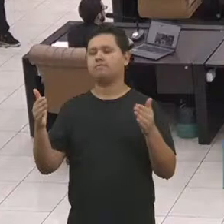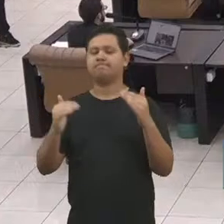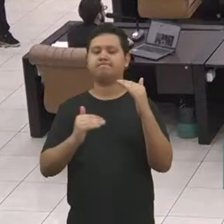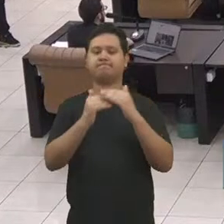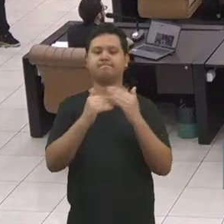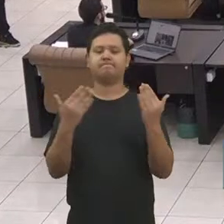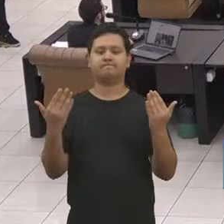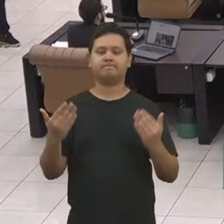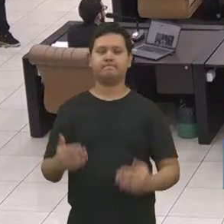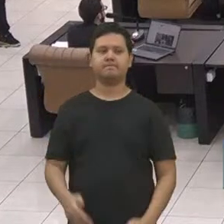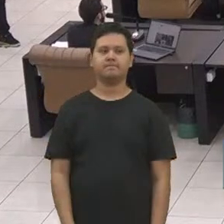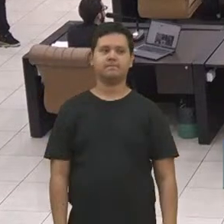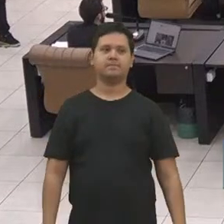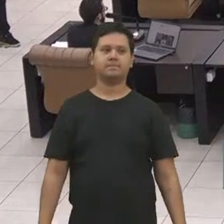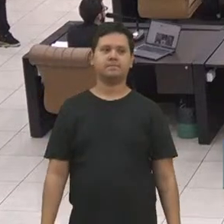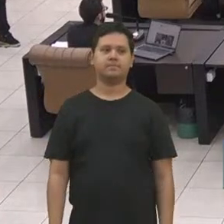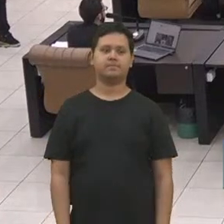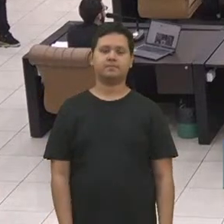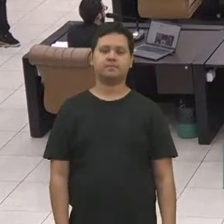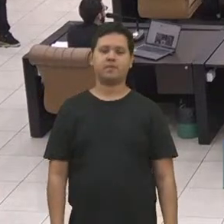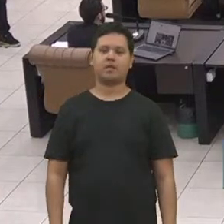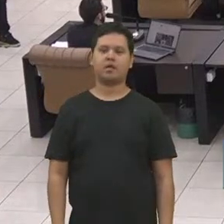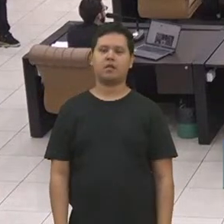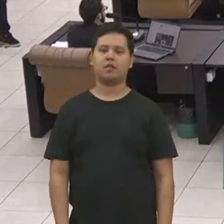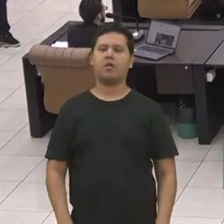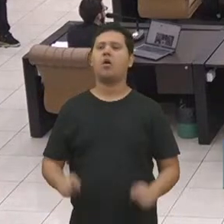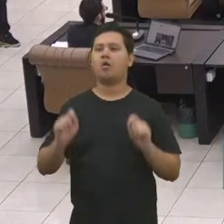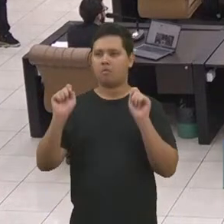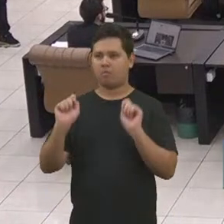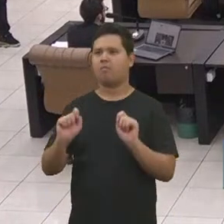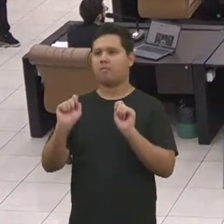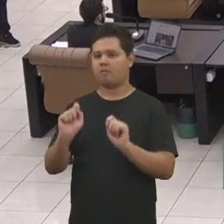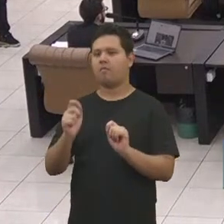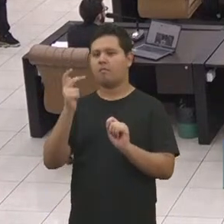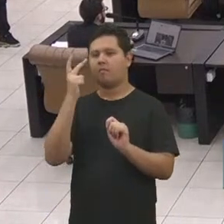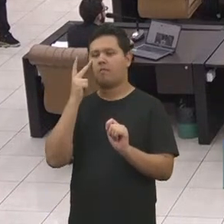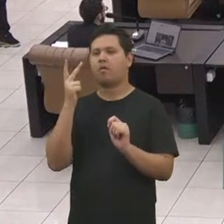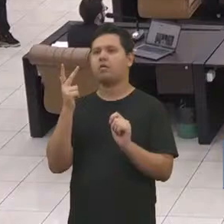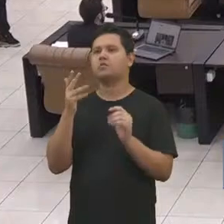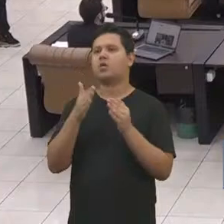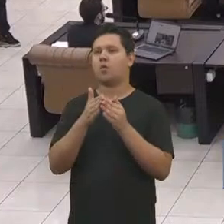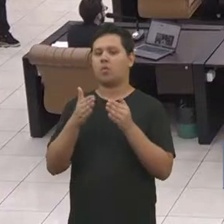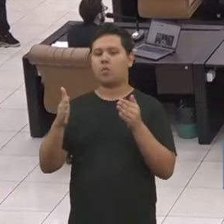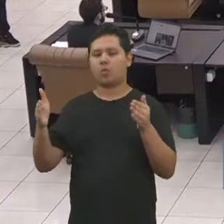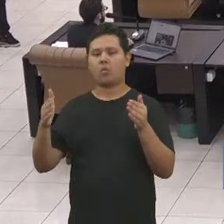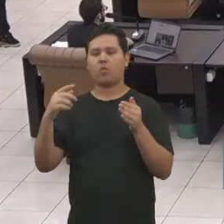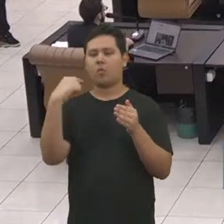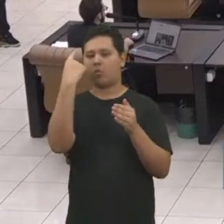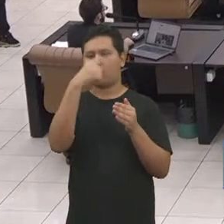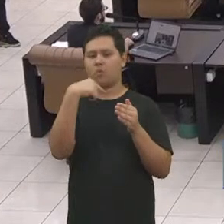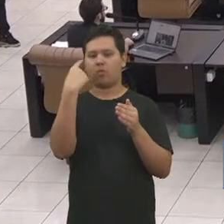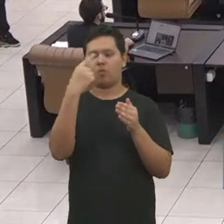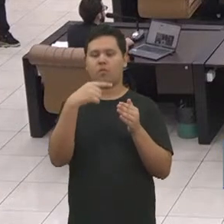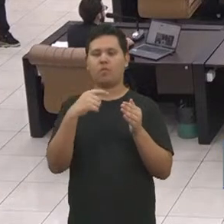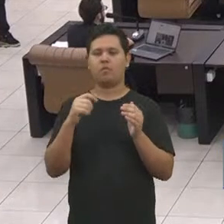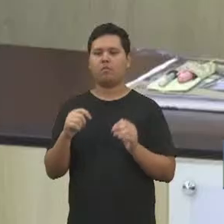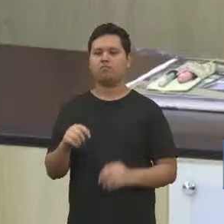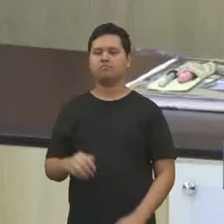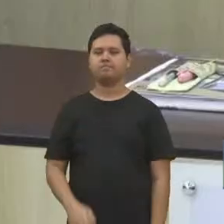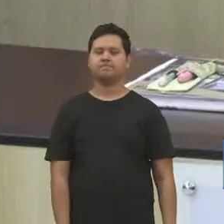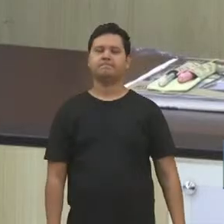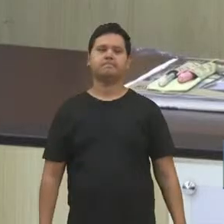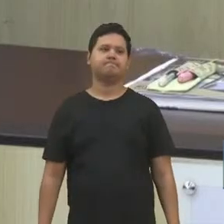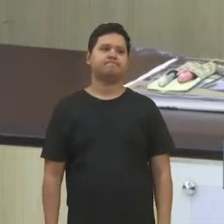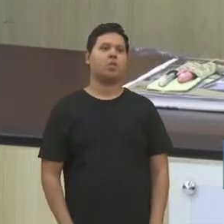minutos. Acredito que seria bom aumentar um pouco esse tempo, já que esse é o único momento que a gente tem para questionar as contas públicas. Né? Sim, cada